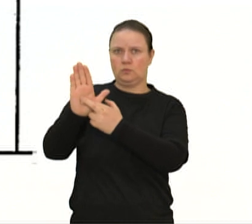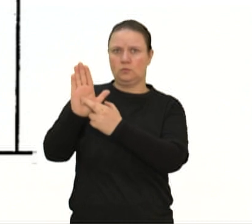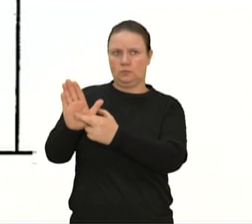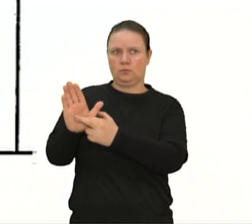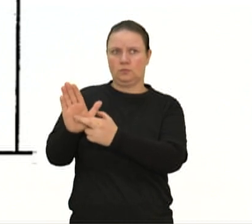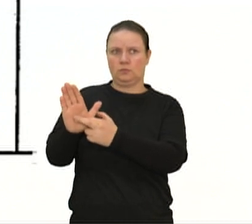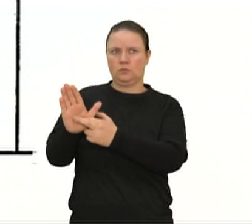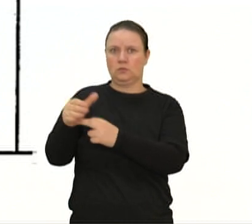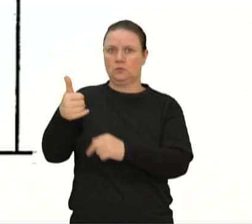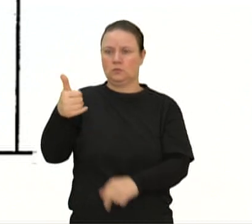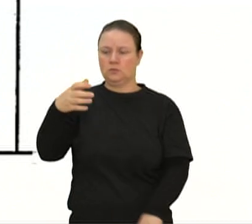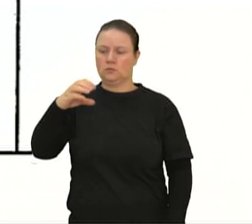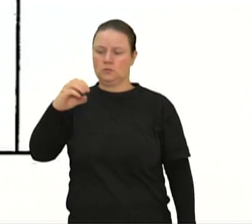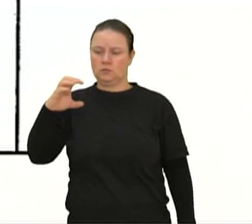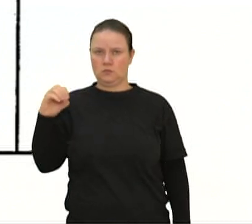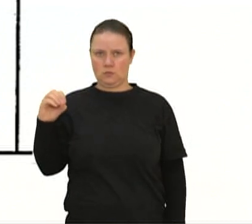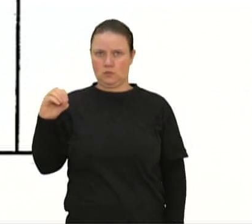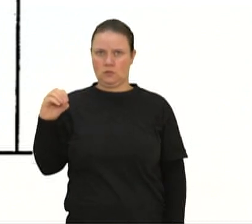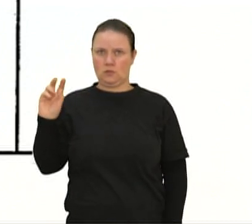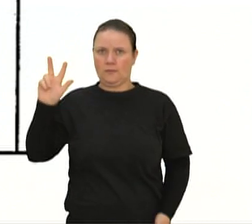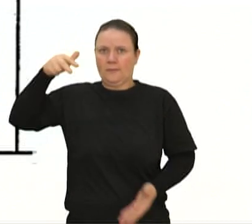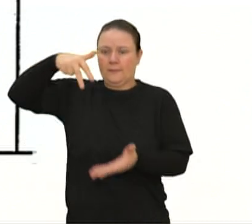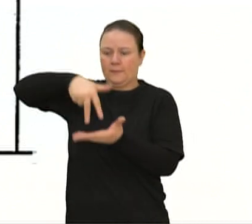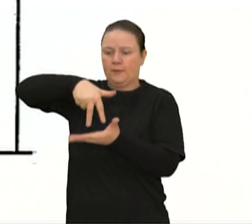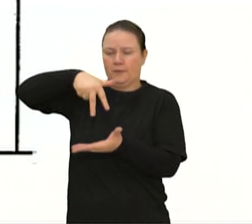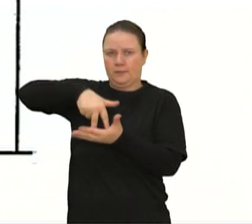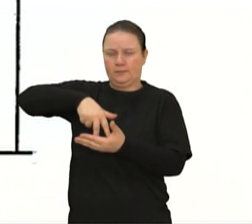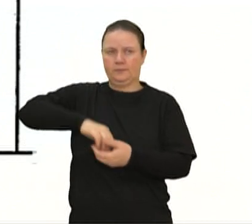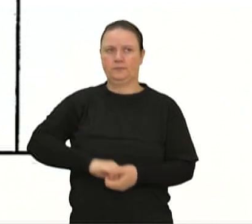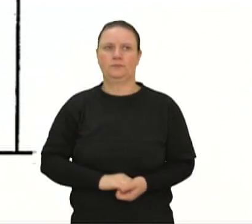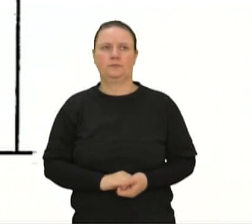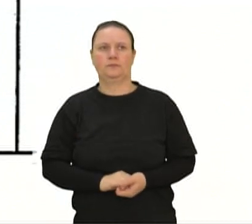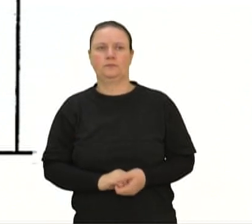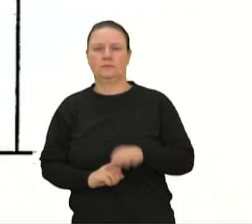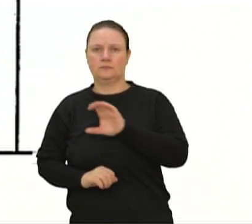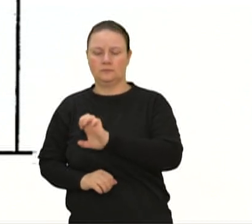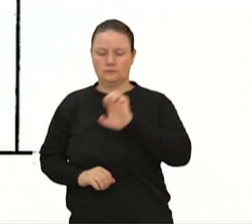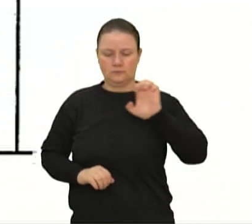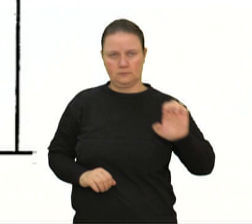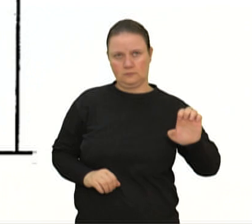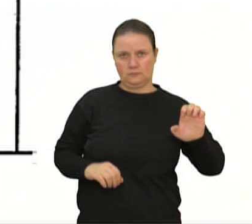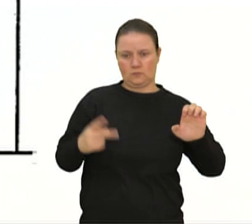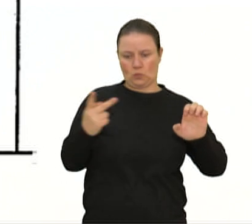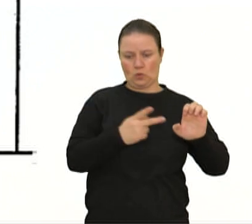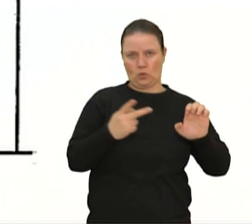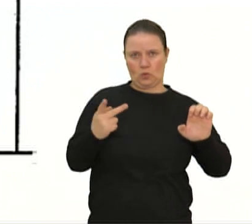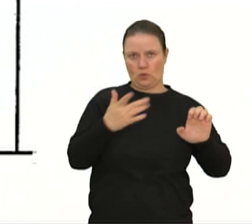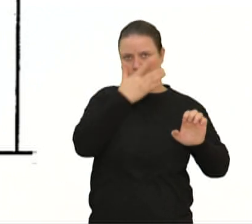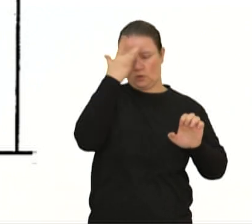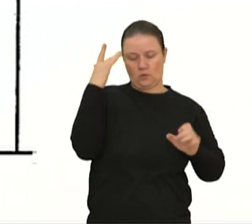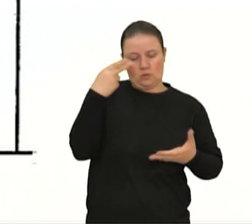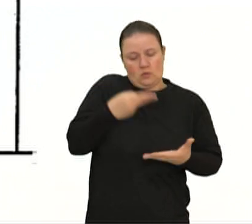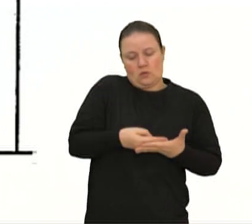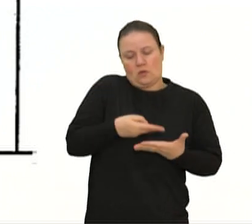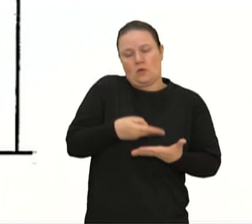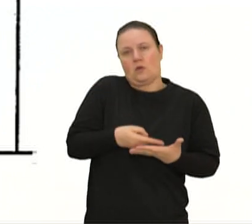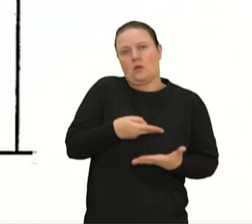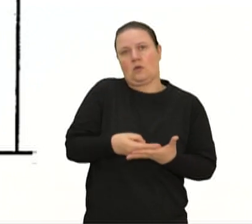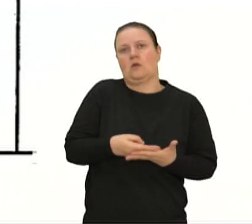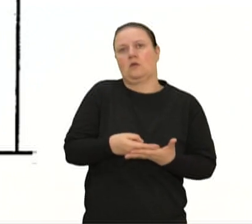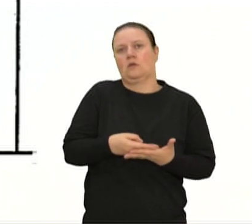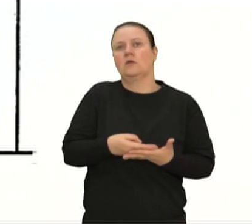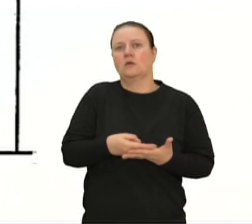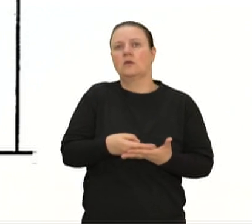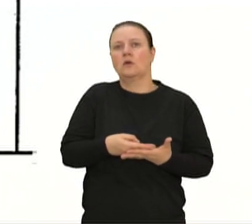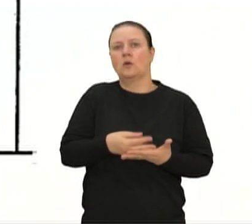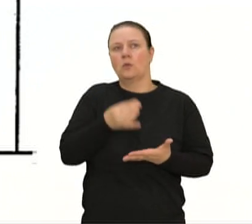base 100 para o indivíduo em pé. Para a esquerda, nós temos duas pessoas deitadas. Então, quando eu estou deitado,